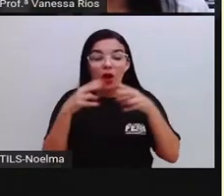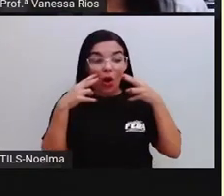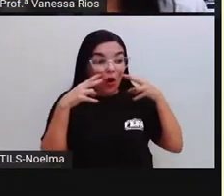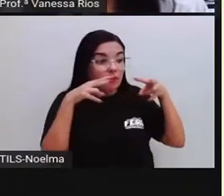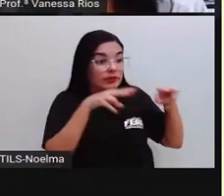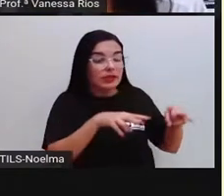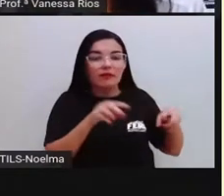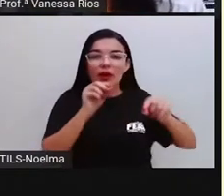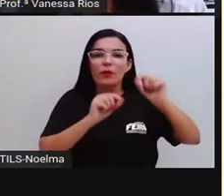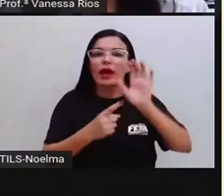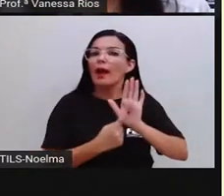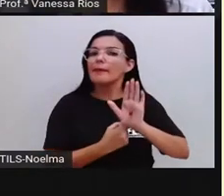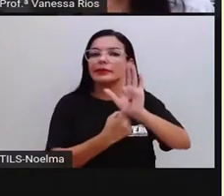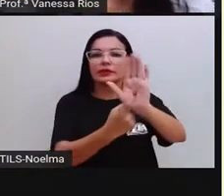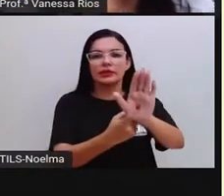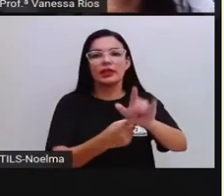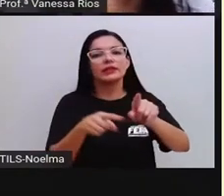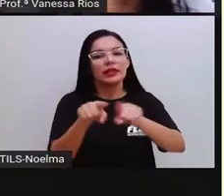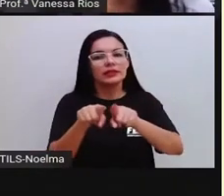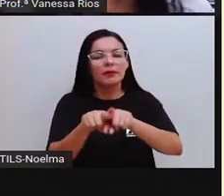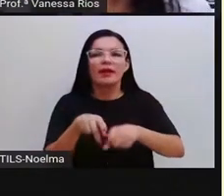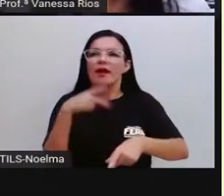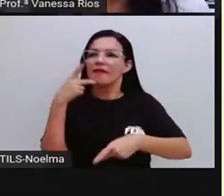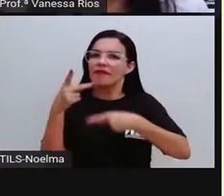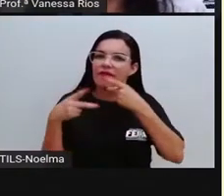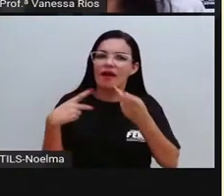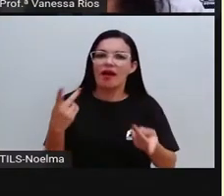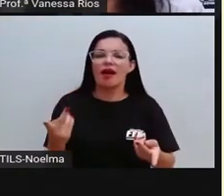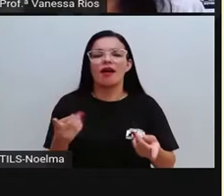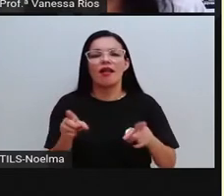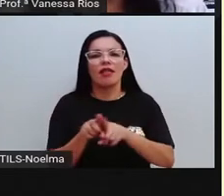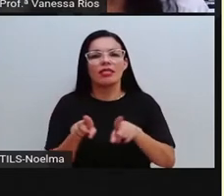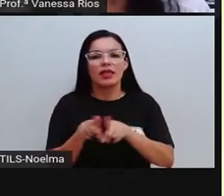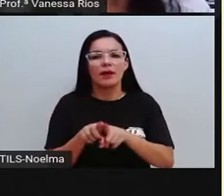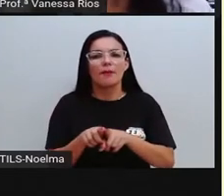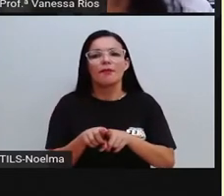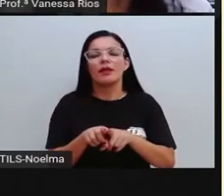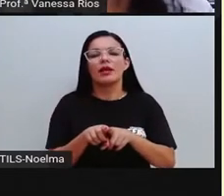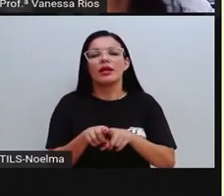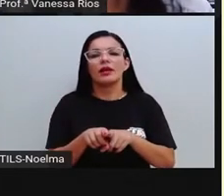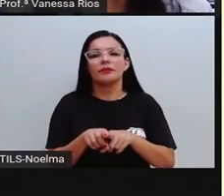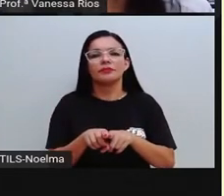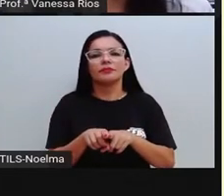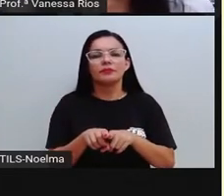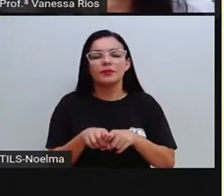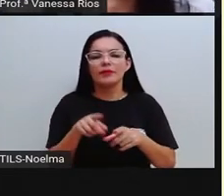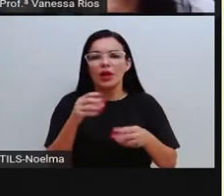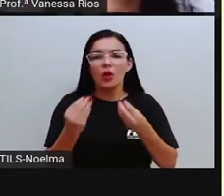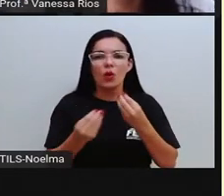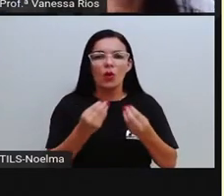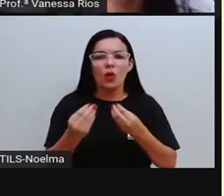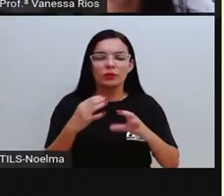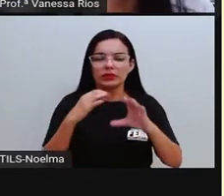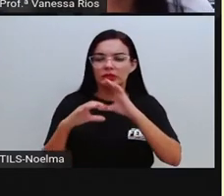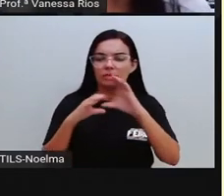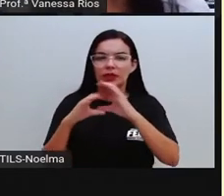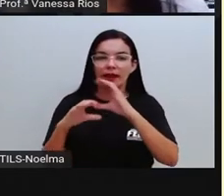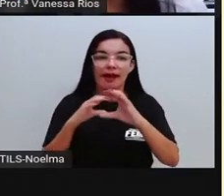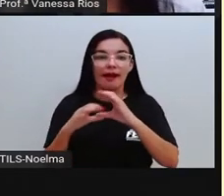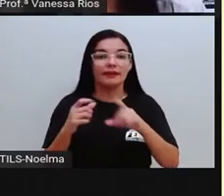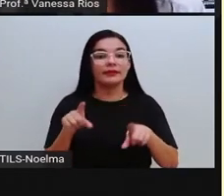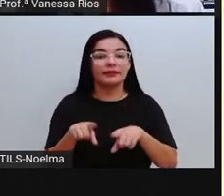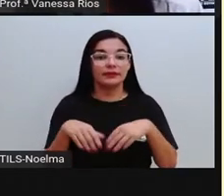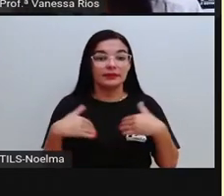e apresentar através da fala, né? Através daquilo que usa para se expressar, para se comunicar,